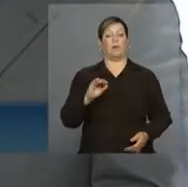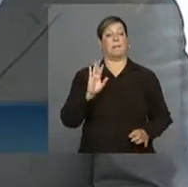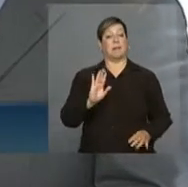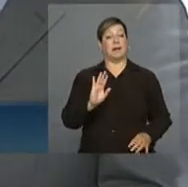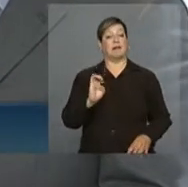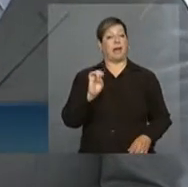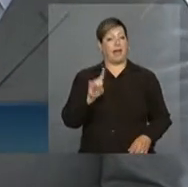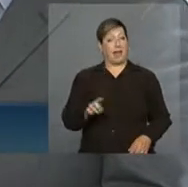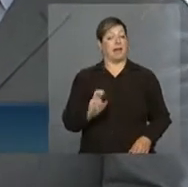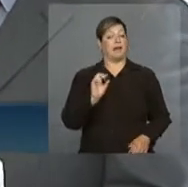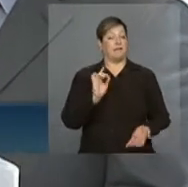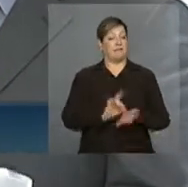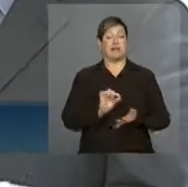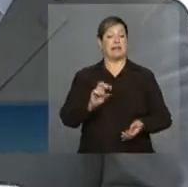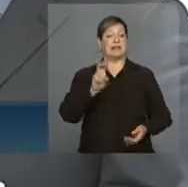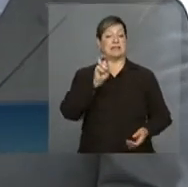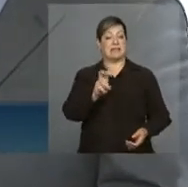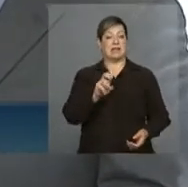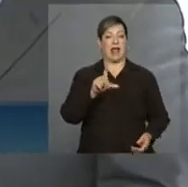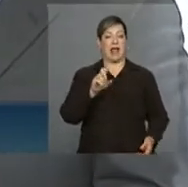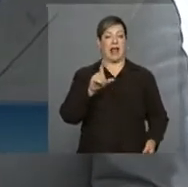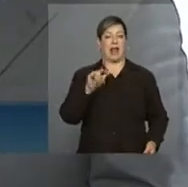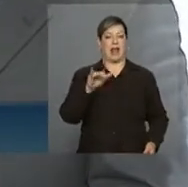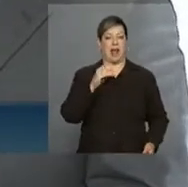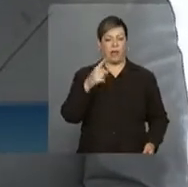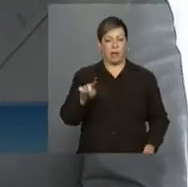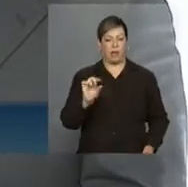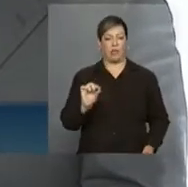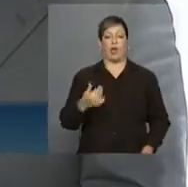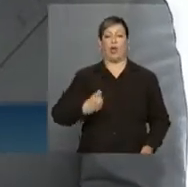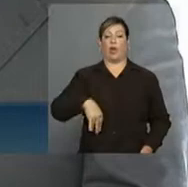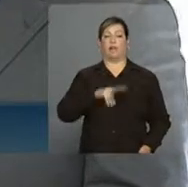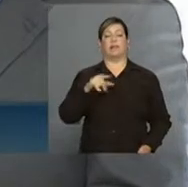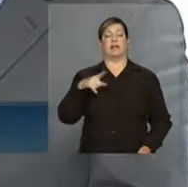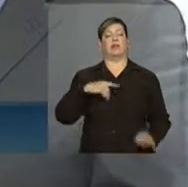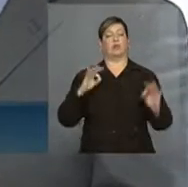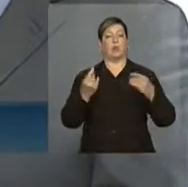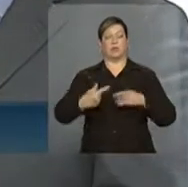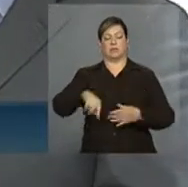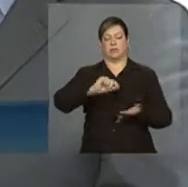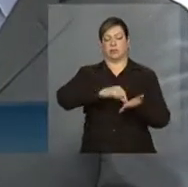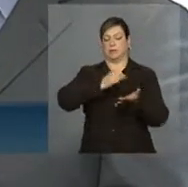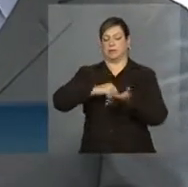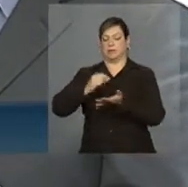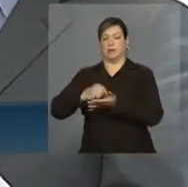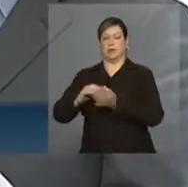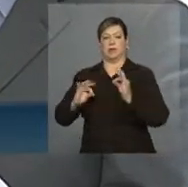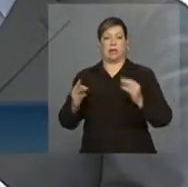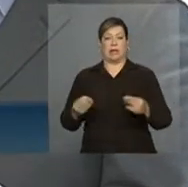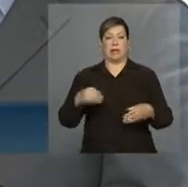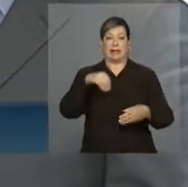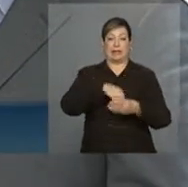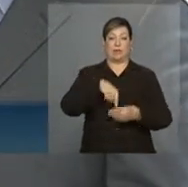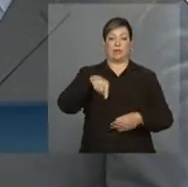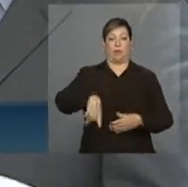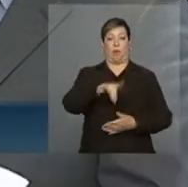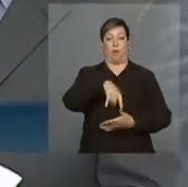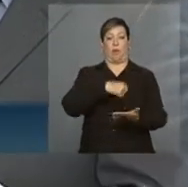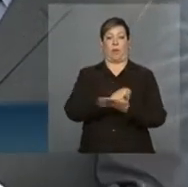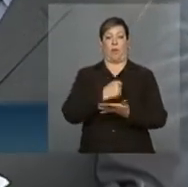5 leilões e nós teremos todos eles assinados dentro do contrato.